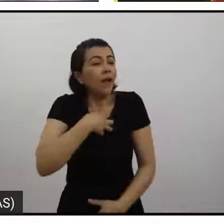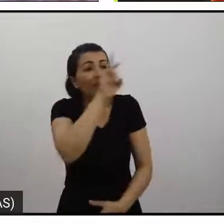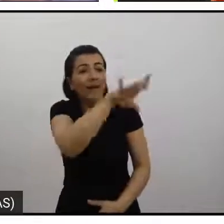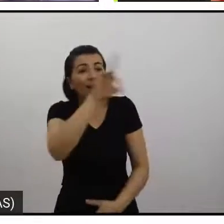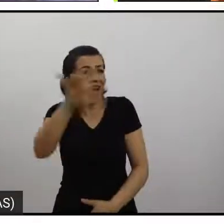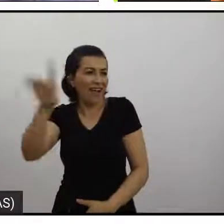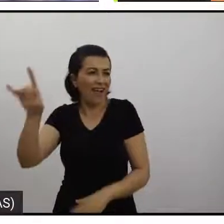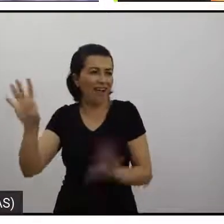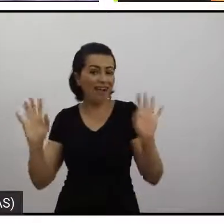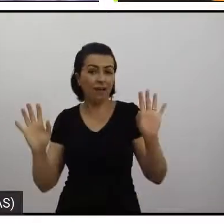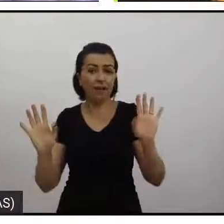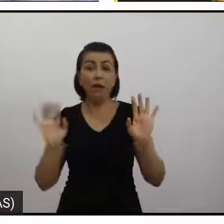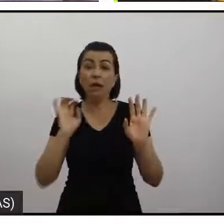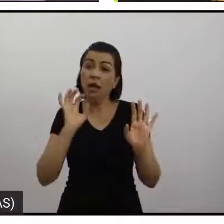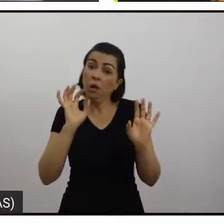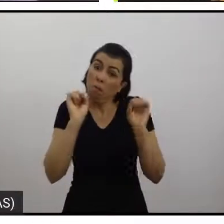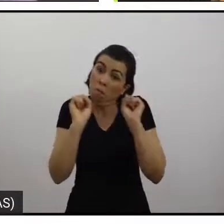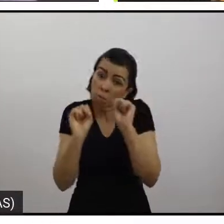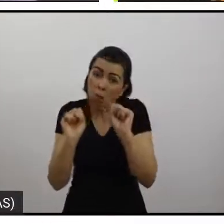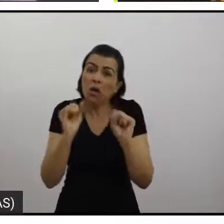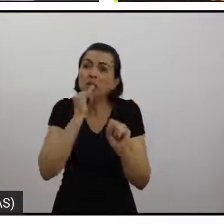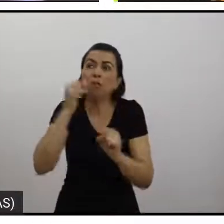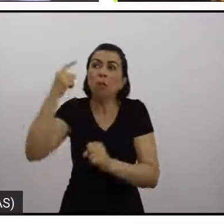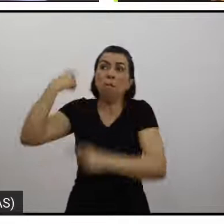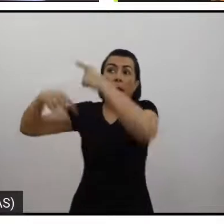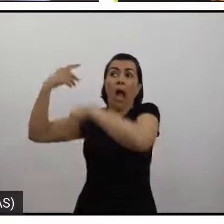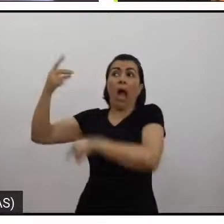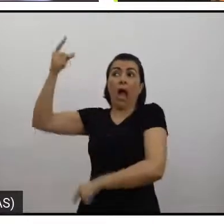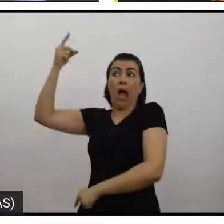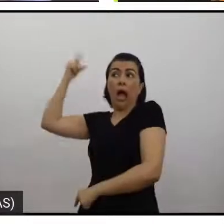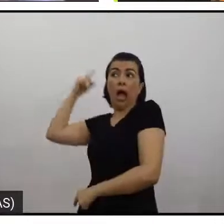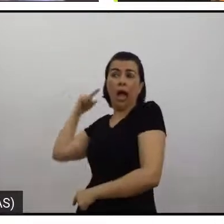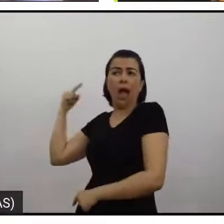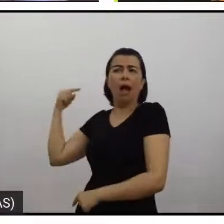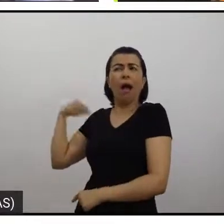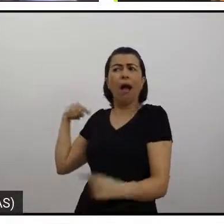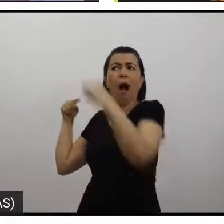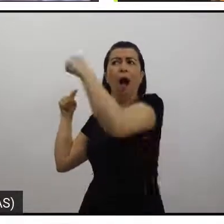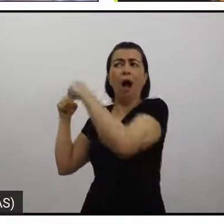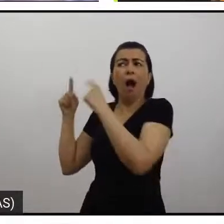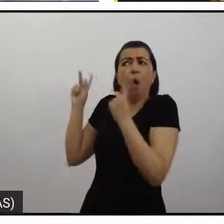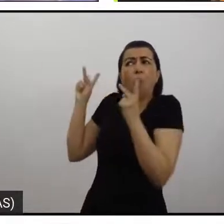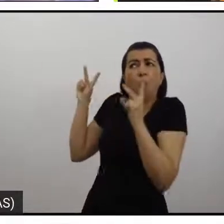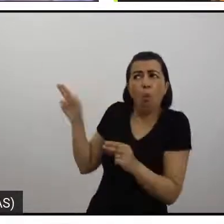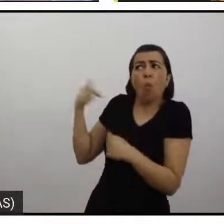outras referências, assim, eu fico tentando entender esse lugar também